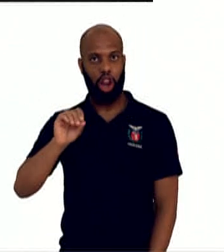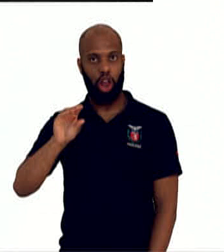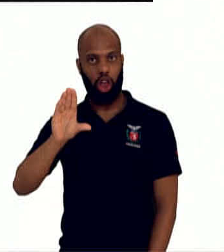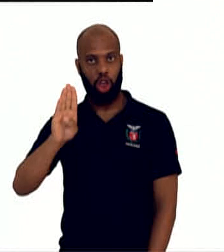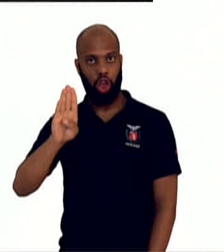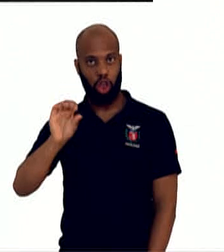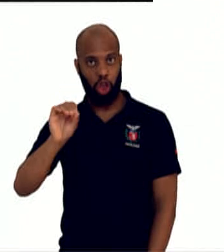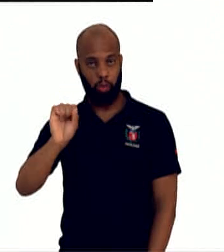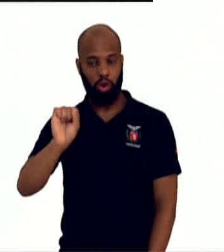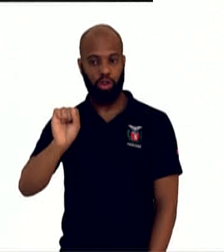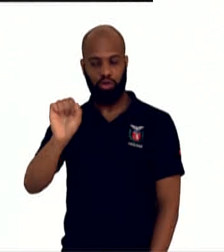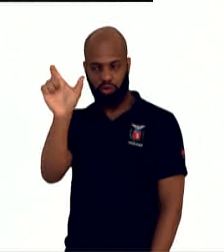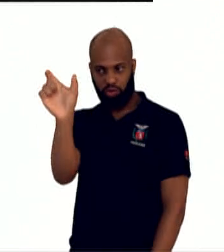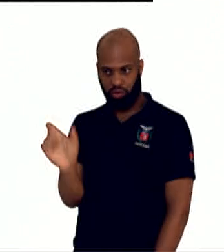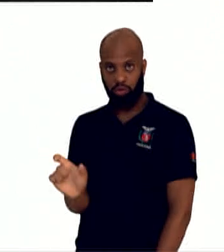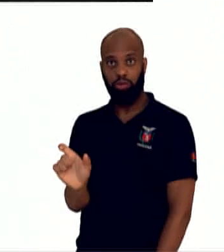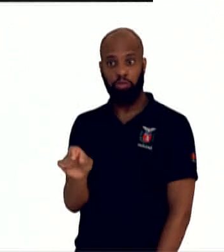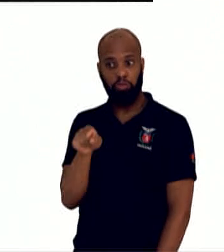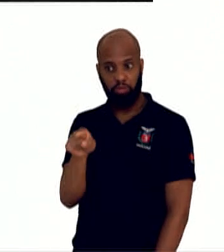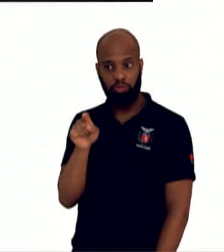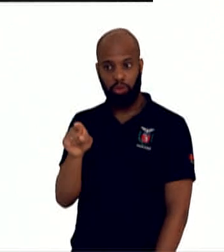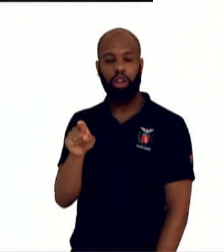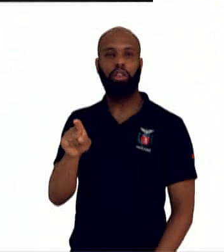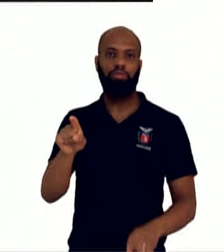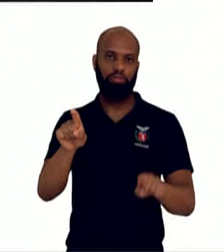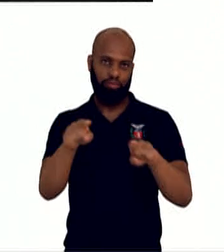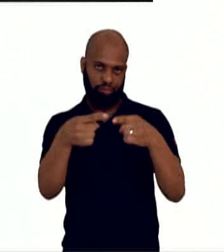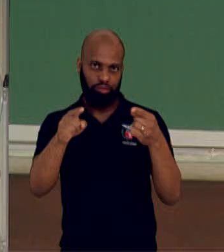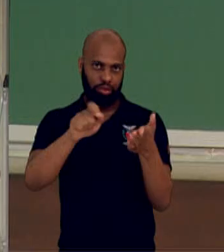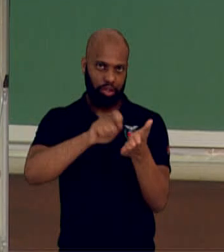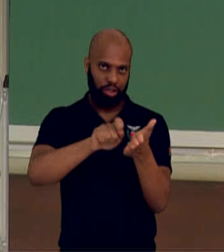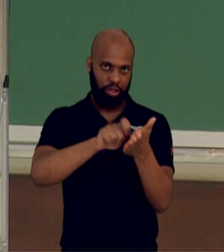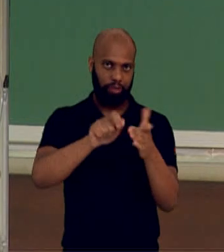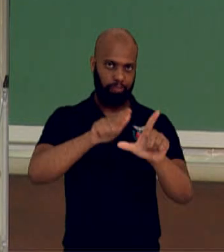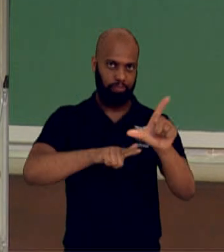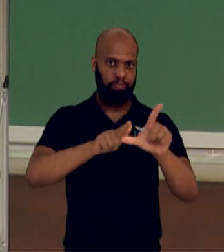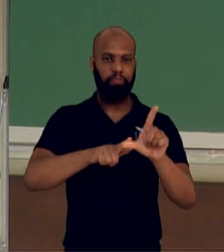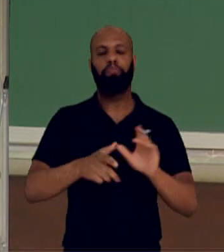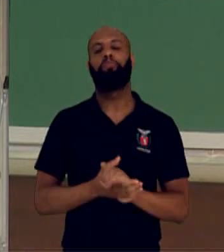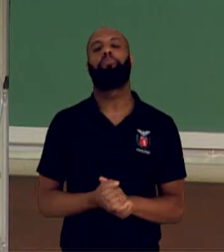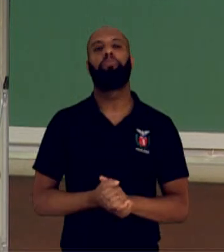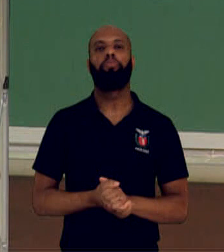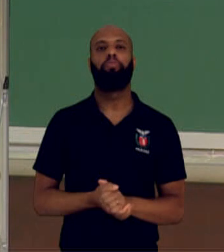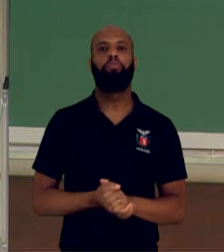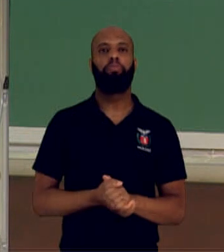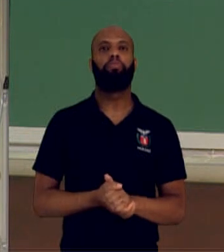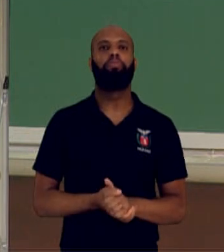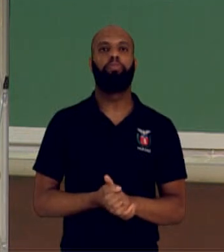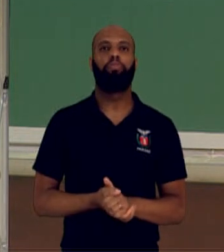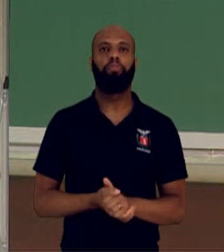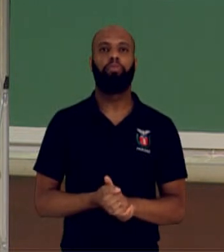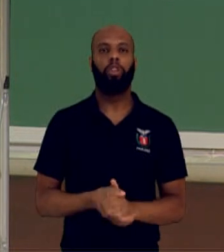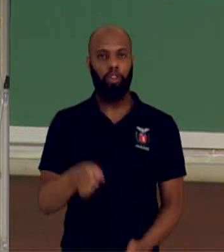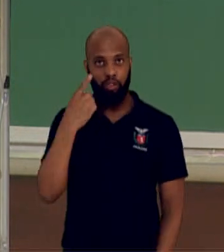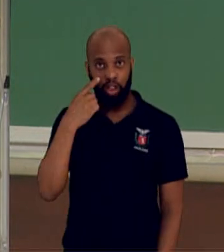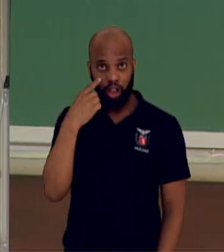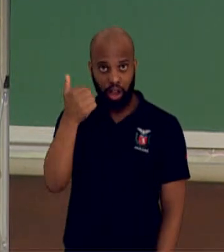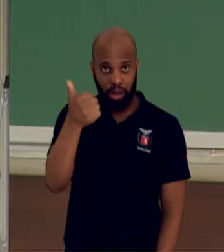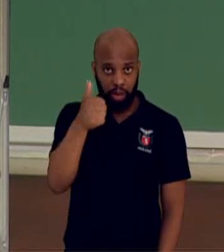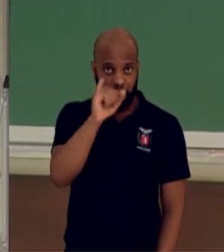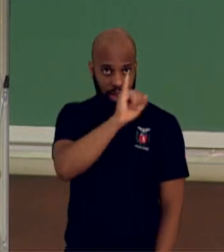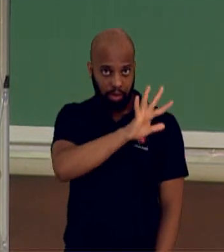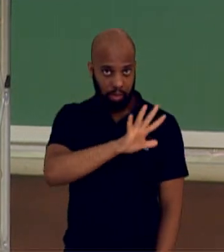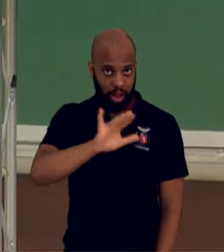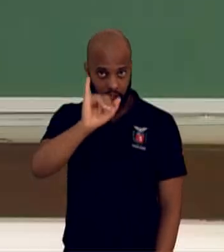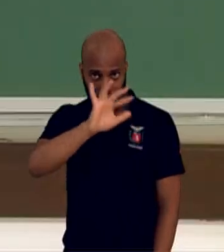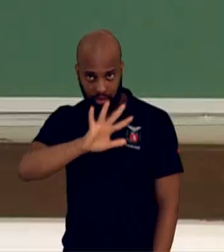Heitor Villa-Lobos, que era, né, um compositor, né, musical, certo? Olha só, olharam bem essas